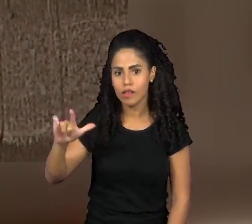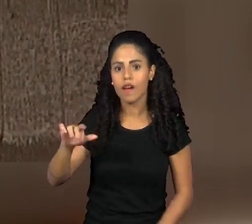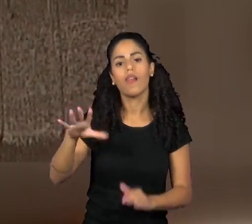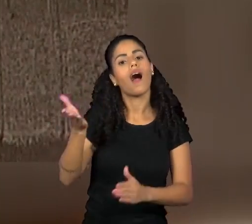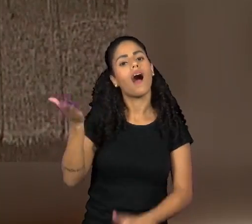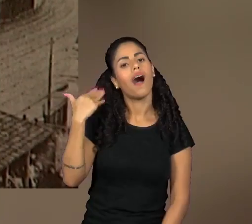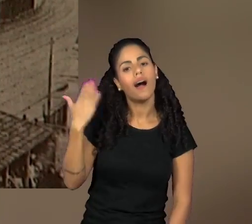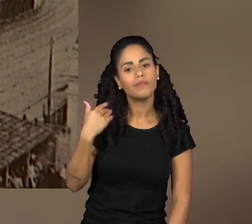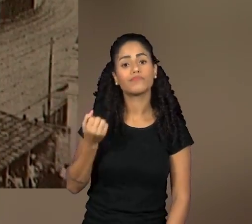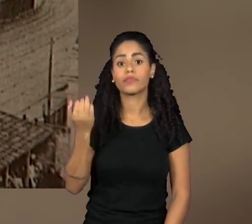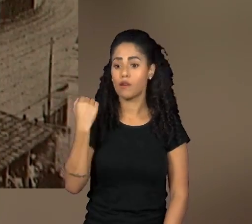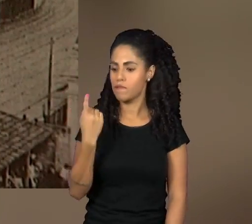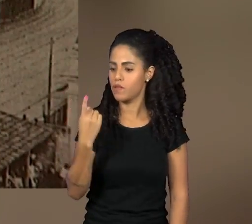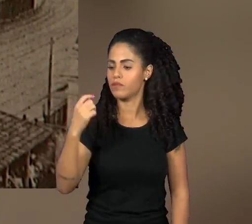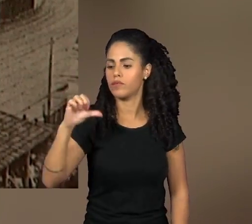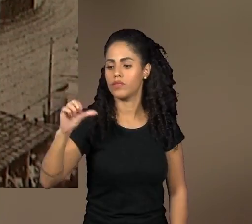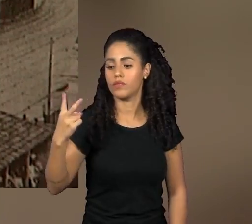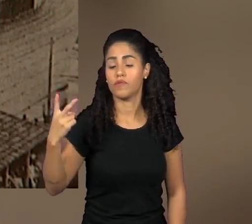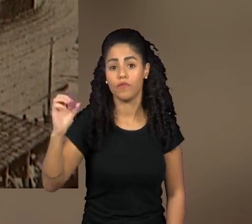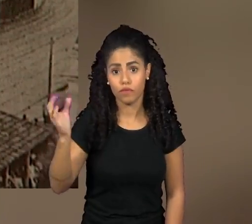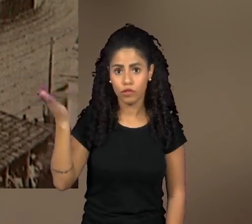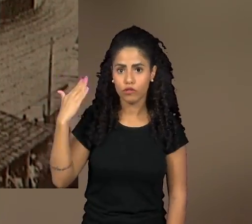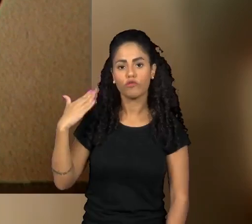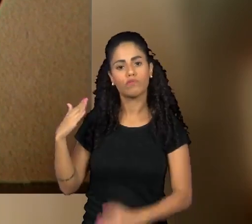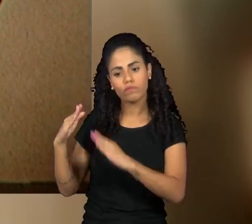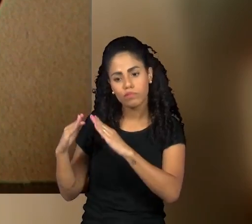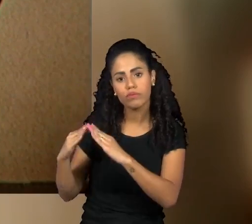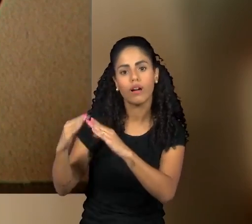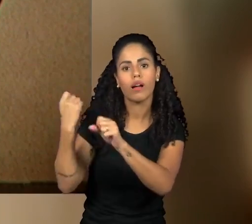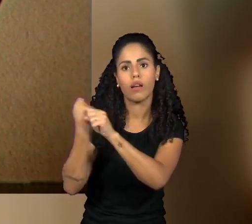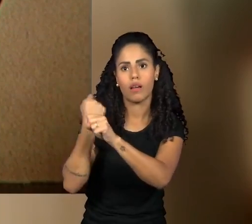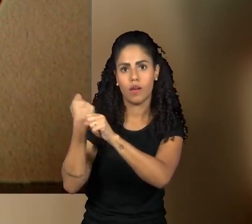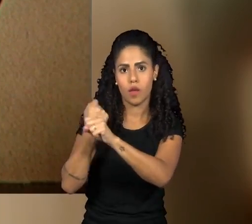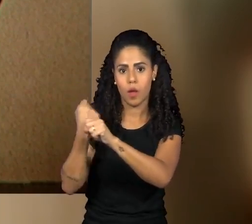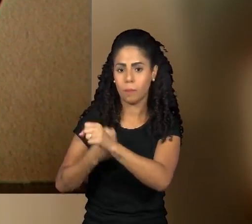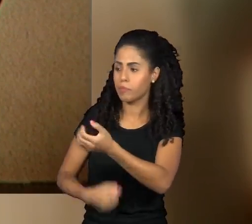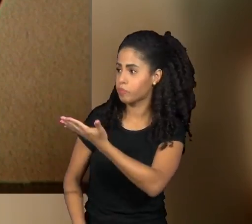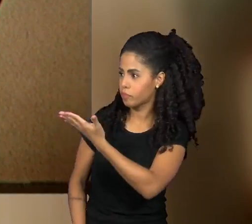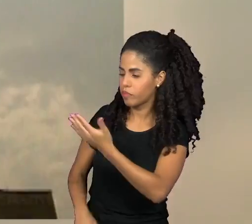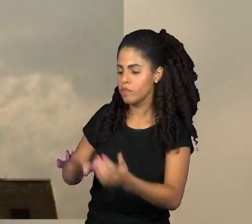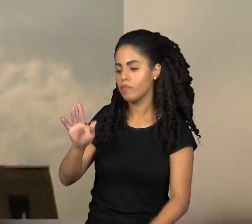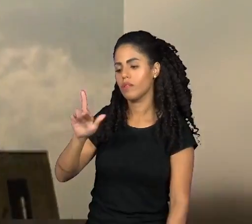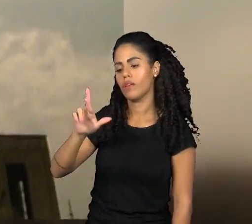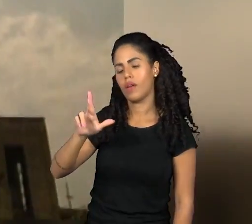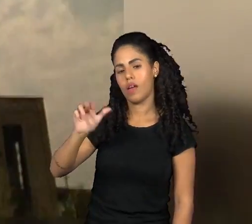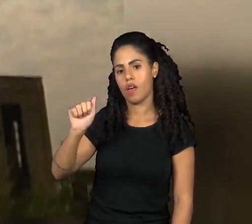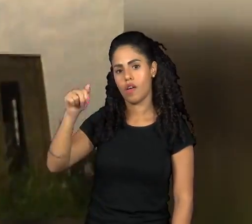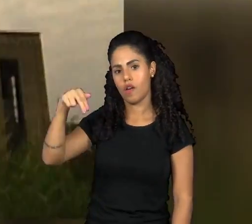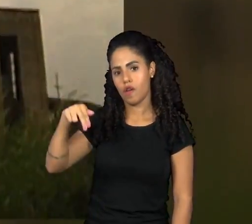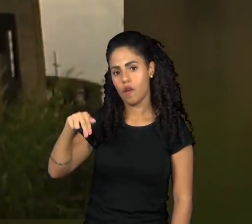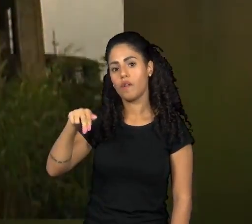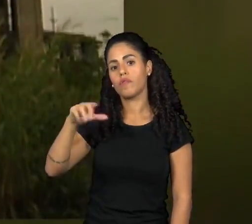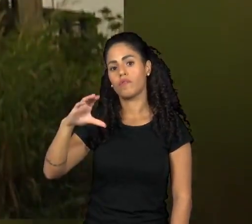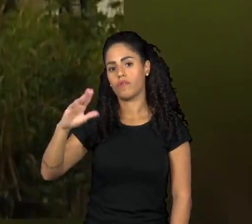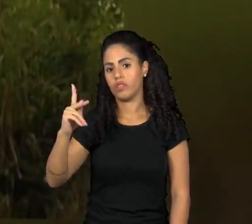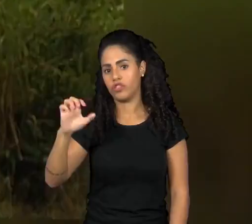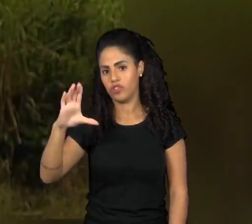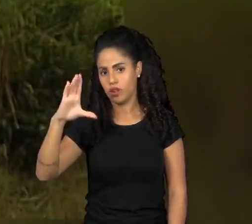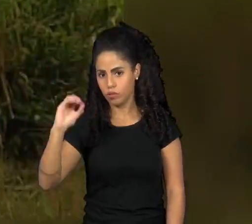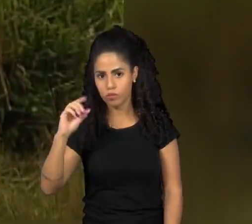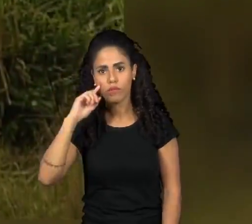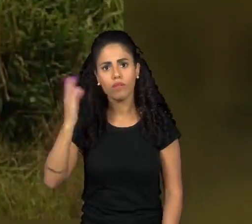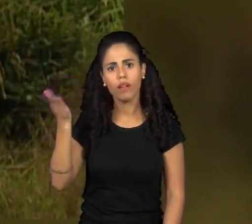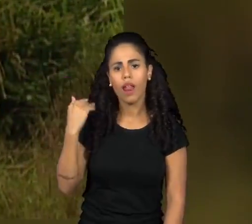século passado, que abrigou o complexo industrial do Conde Francesco Matarazzo, foi tombada como patrimônio histórico